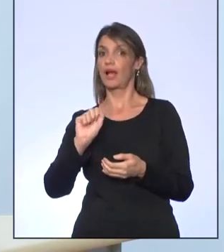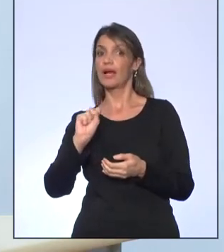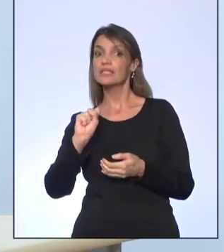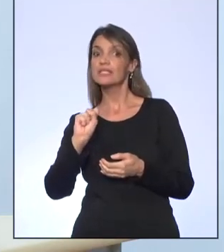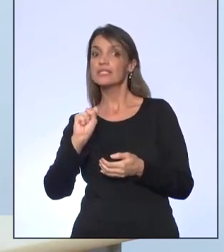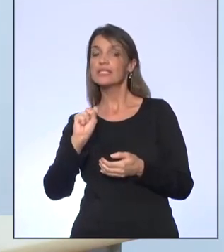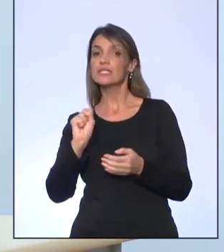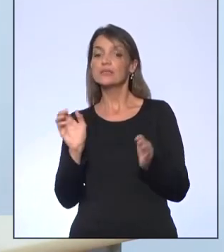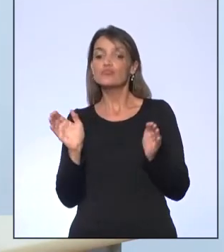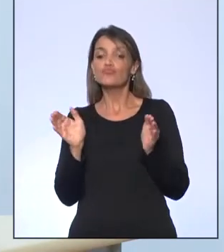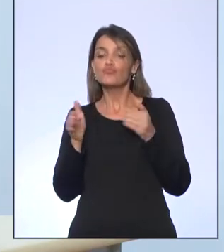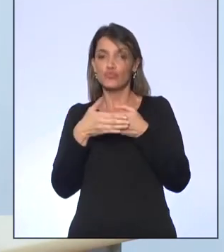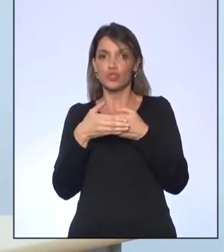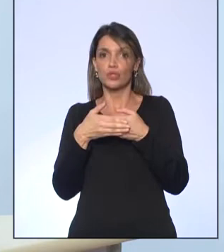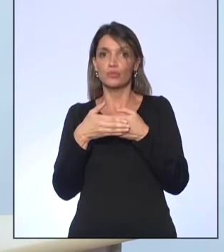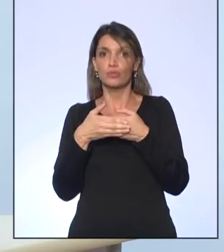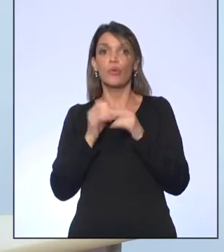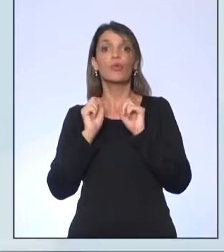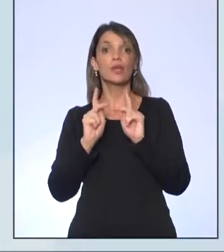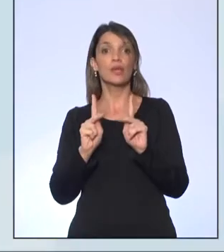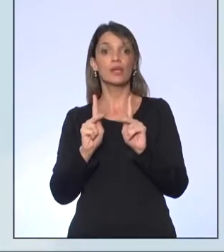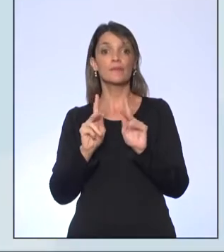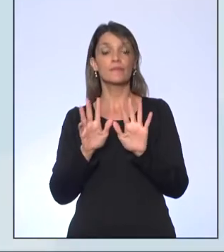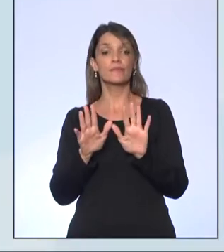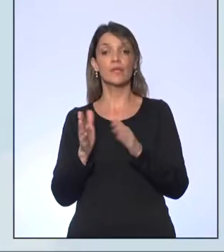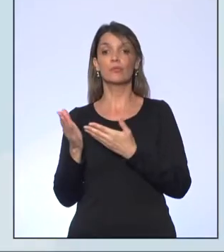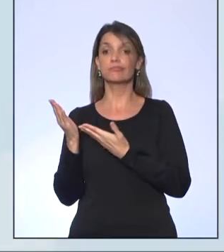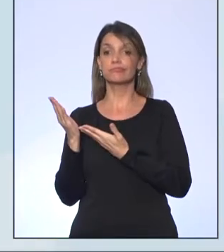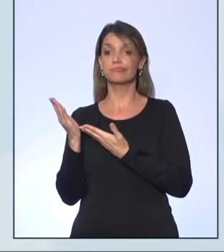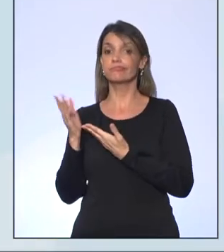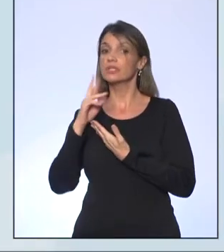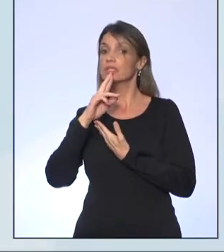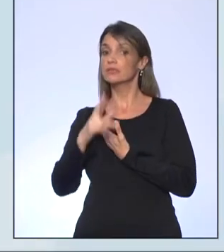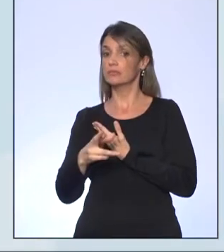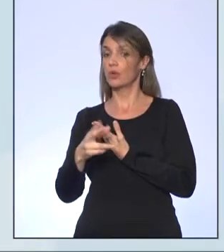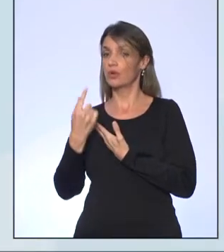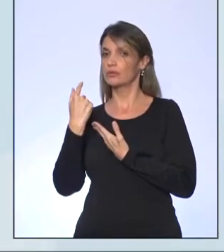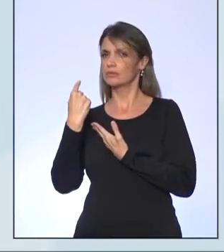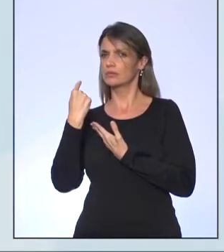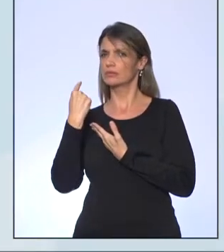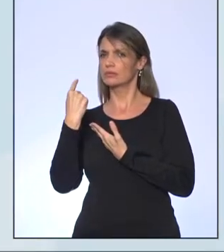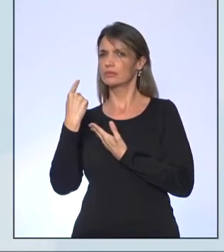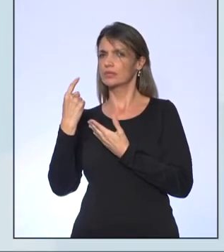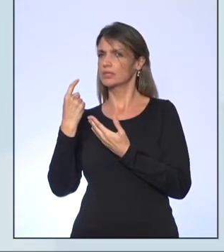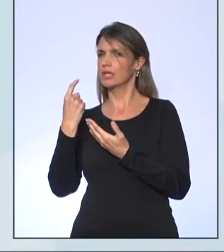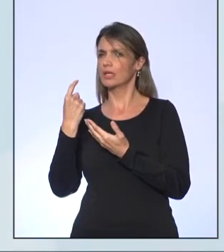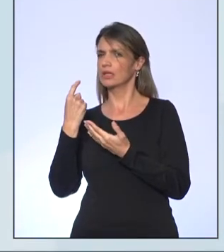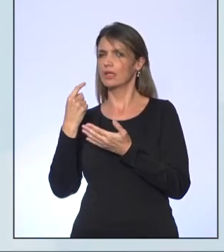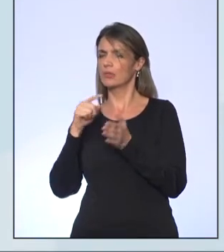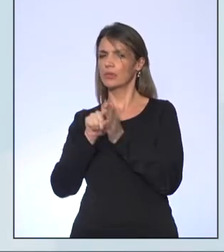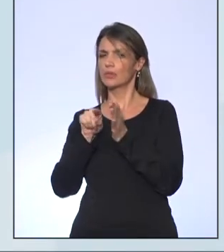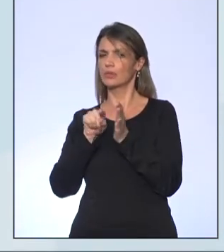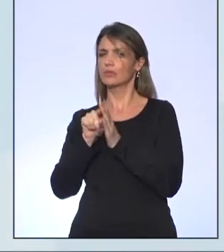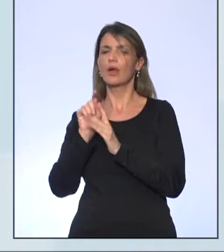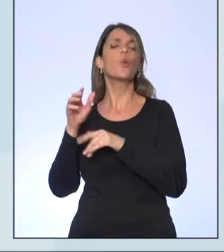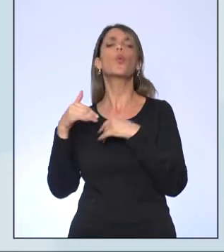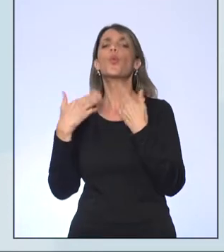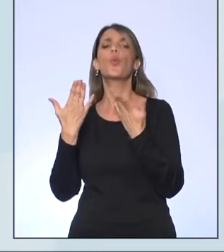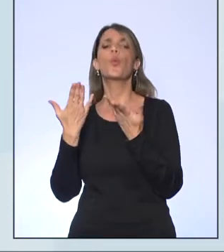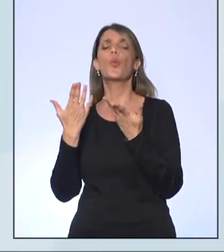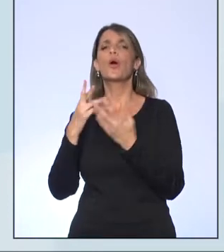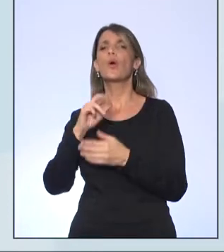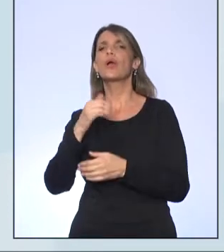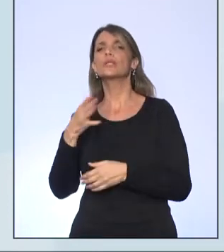ambiente fechado, beleza? Então, essa é a resposta daquela questão, né? Que reações que podem ter